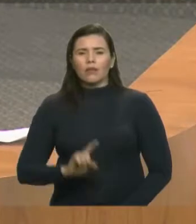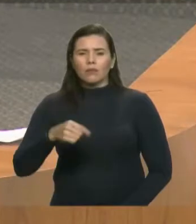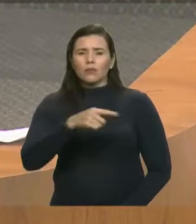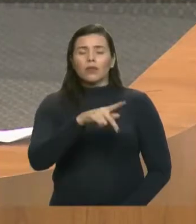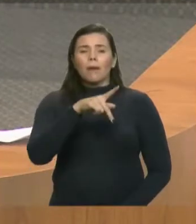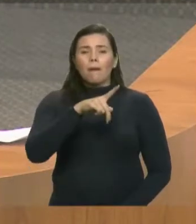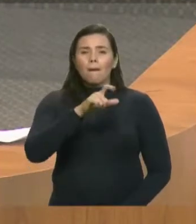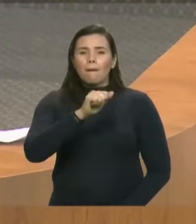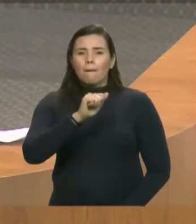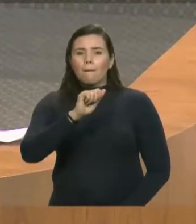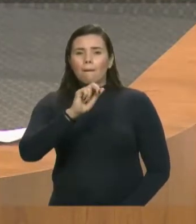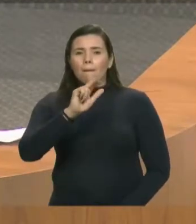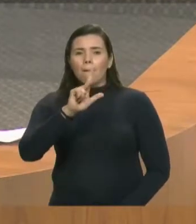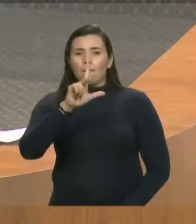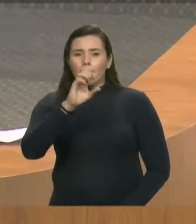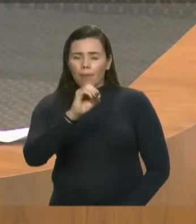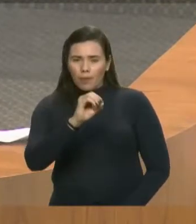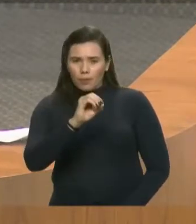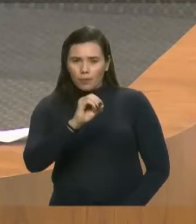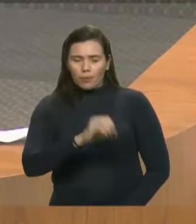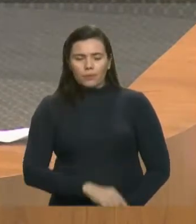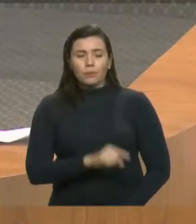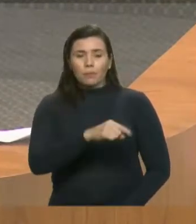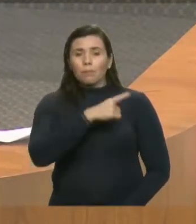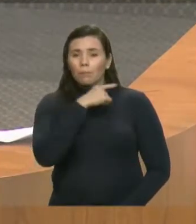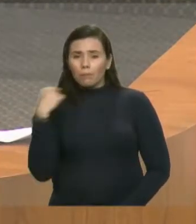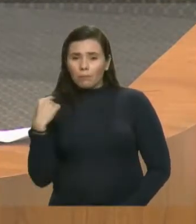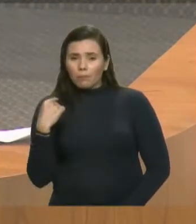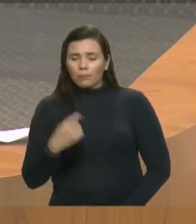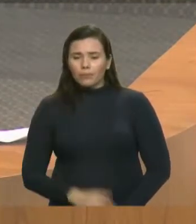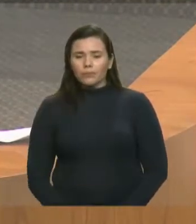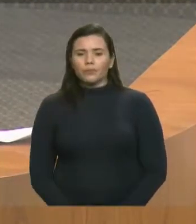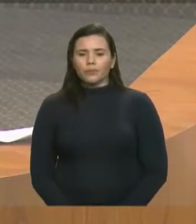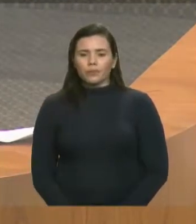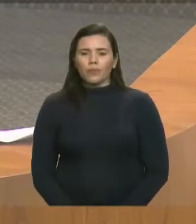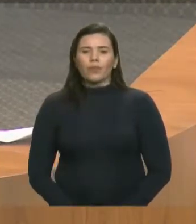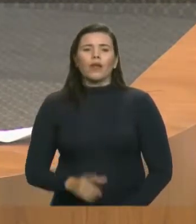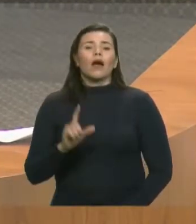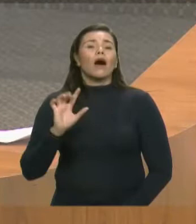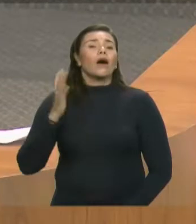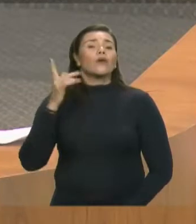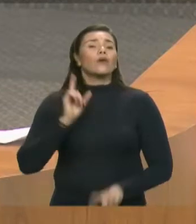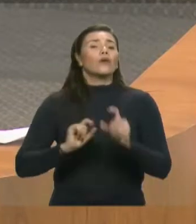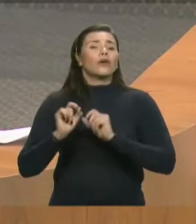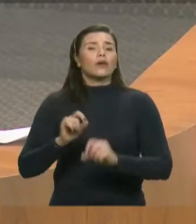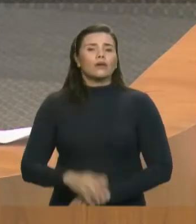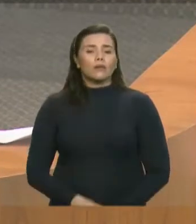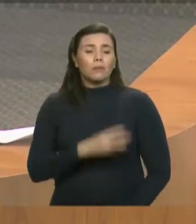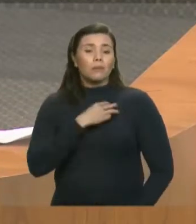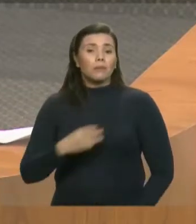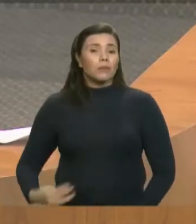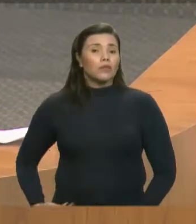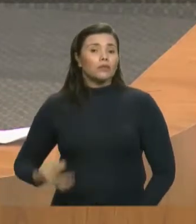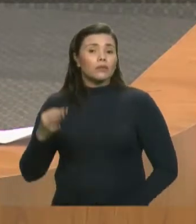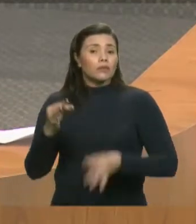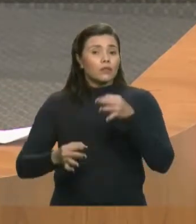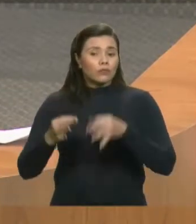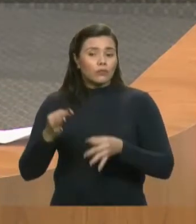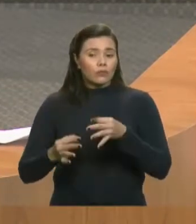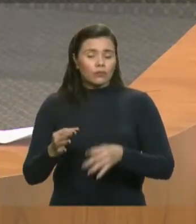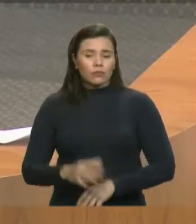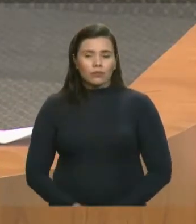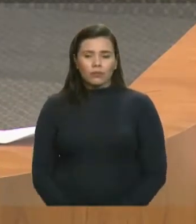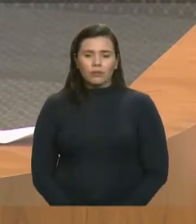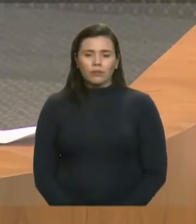morte do índio Paulino, é que o ministro da Justiça